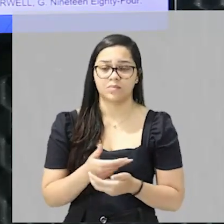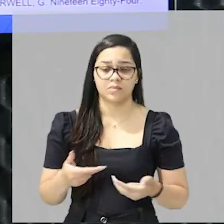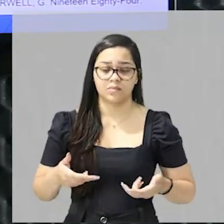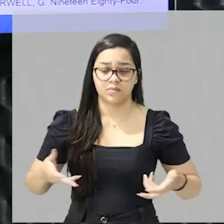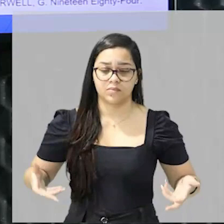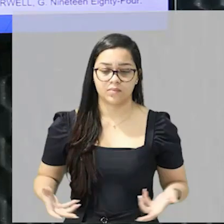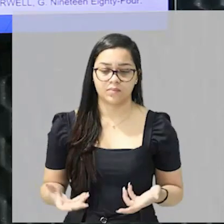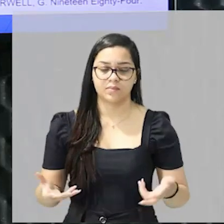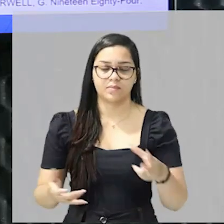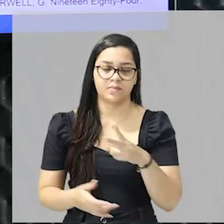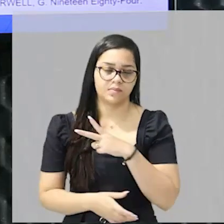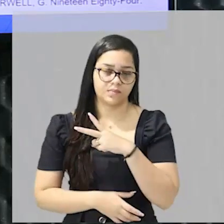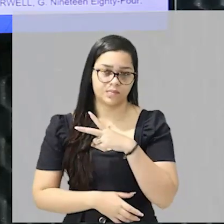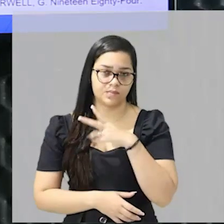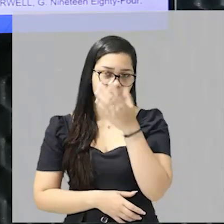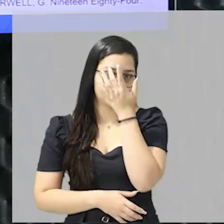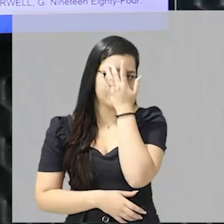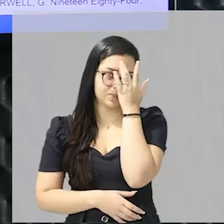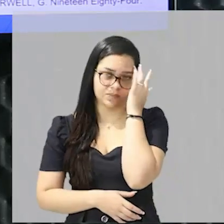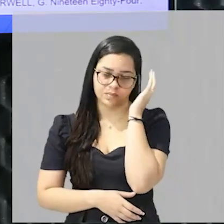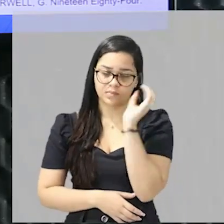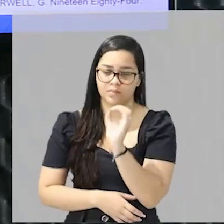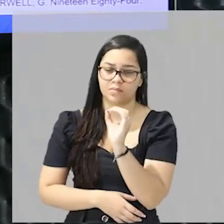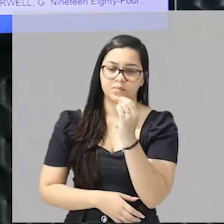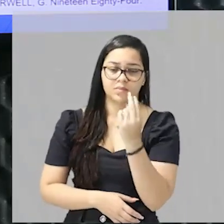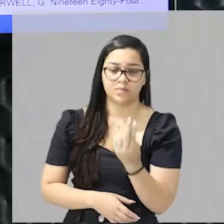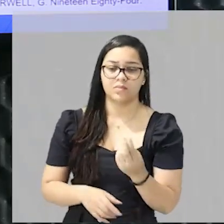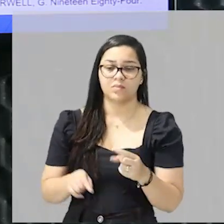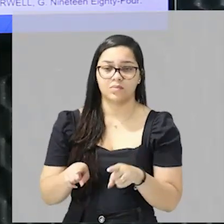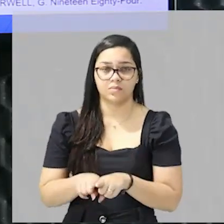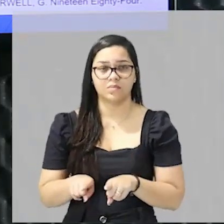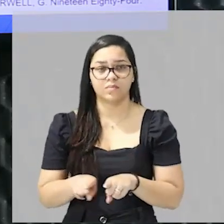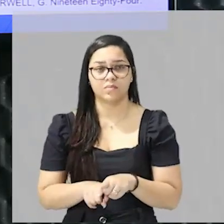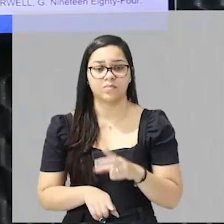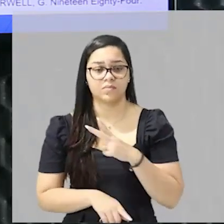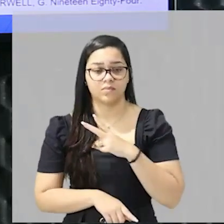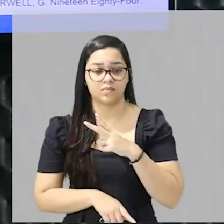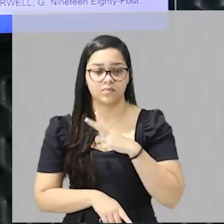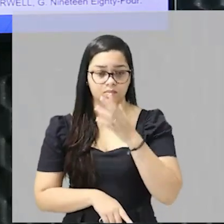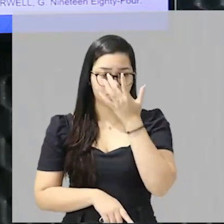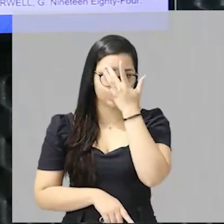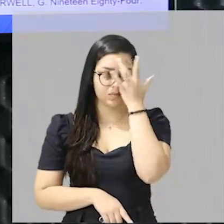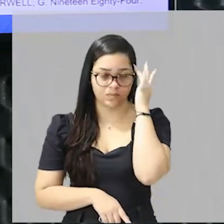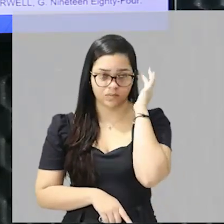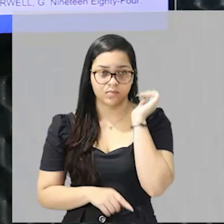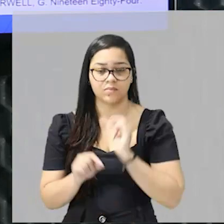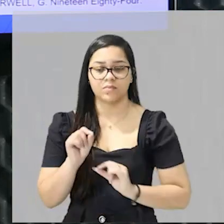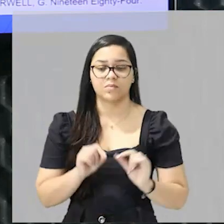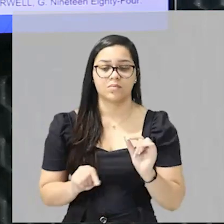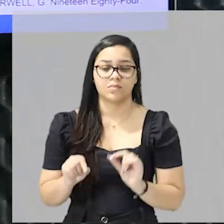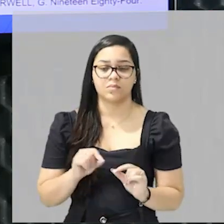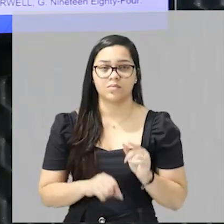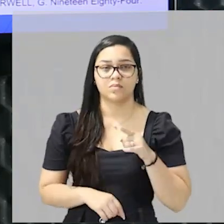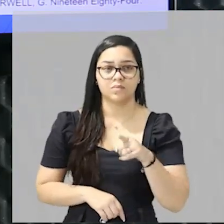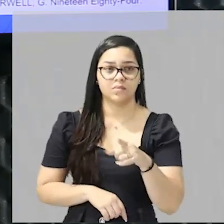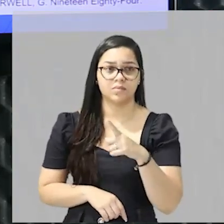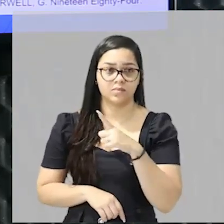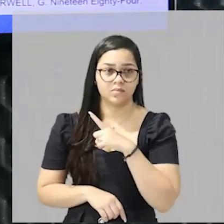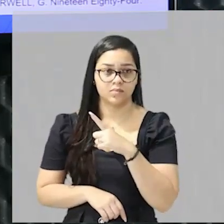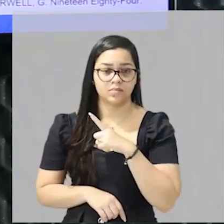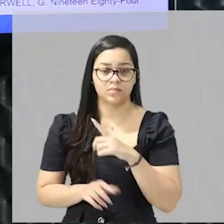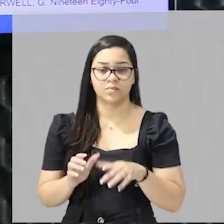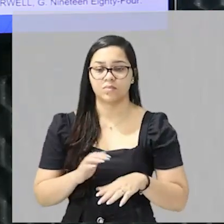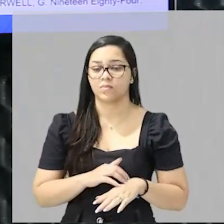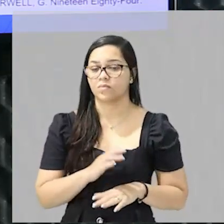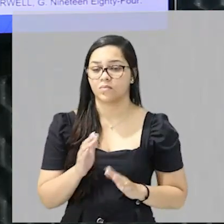manifestações pessoais das pessoas, ou do sujeito, as manifestações individuais das pessoas, então você tem, num regime